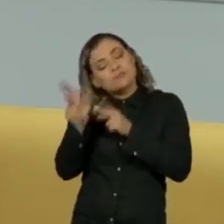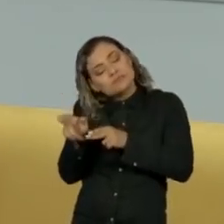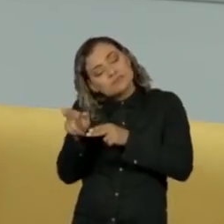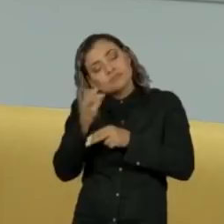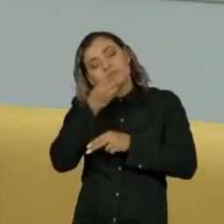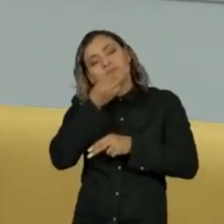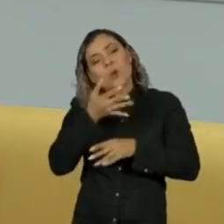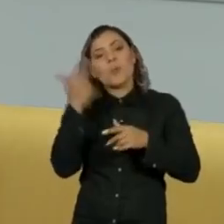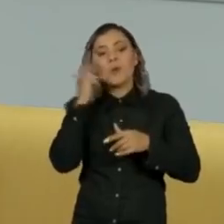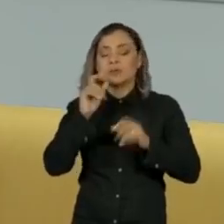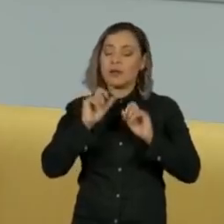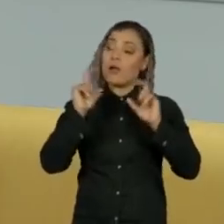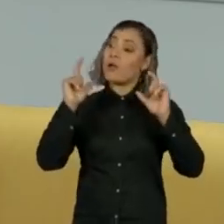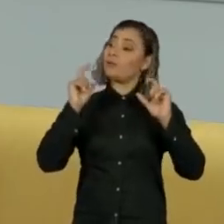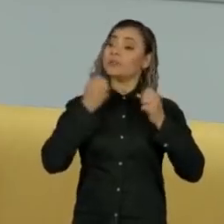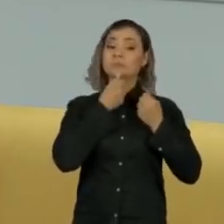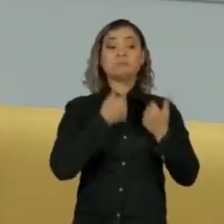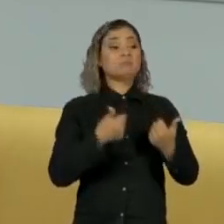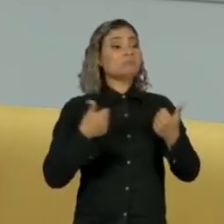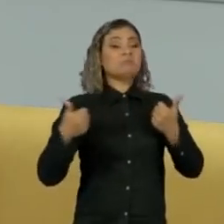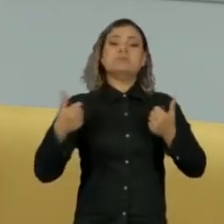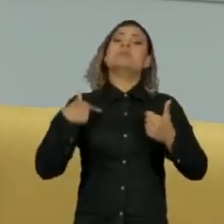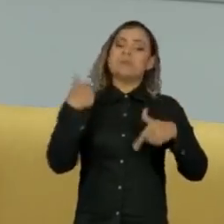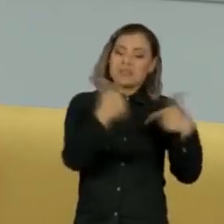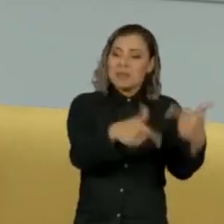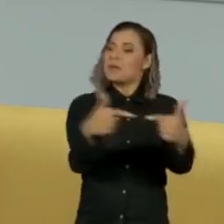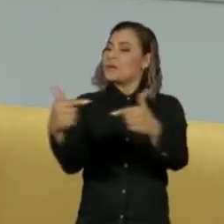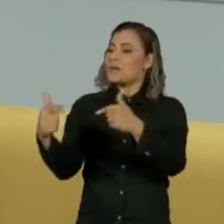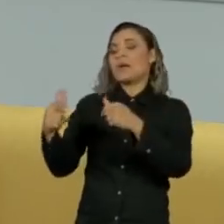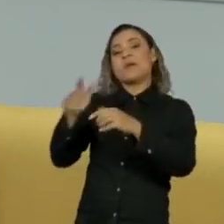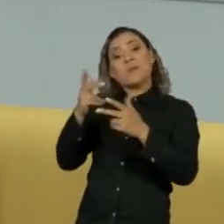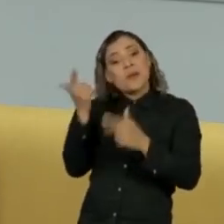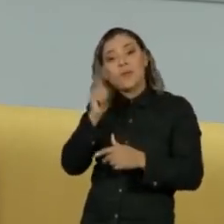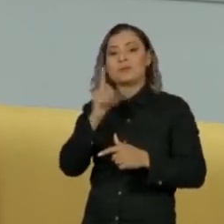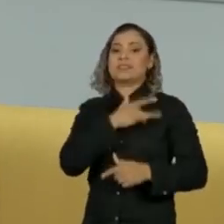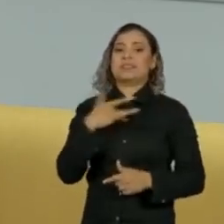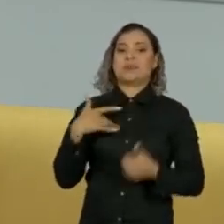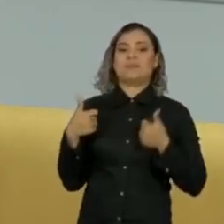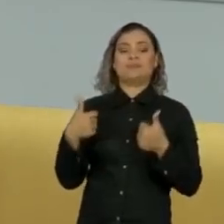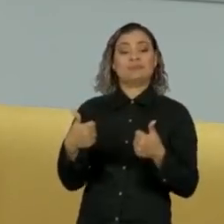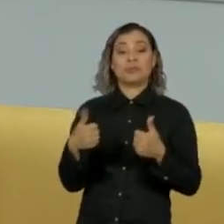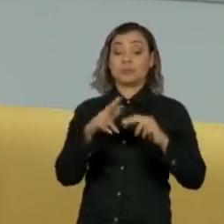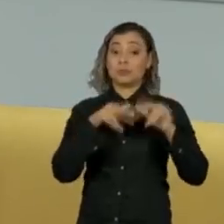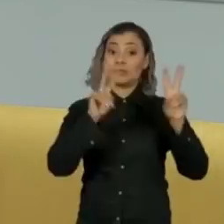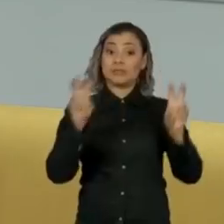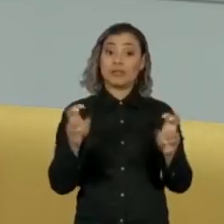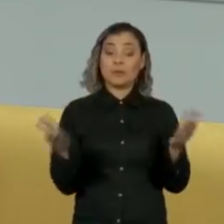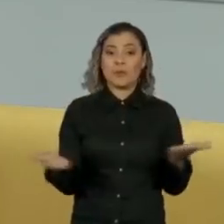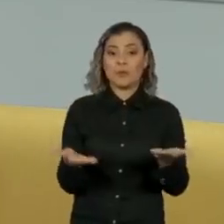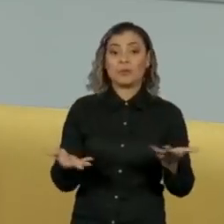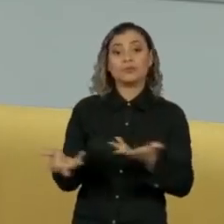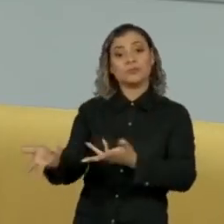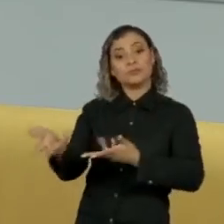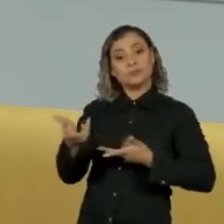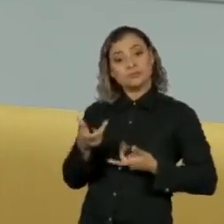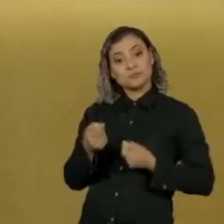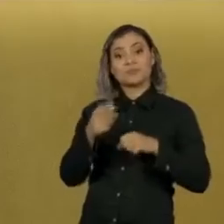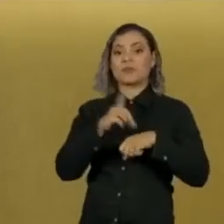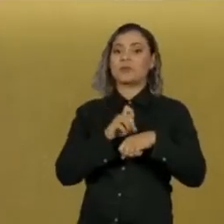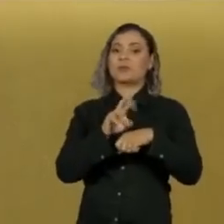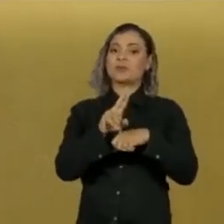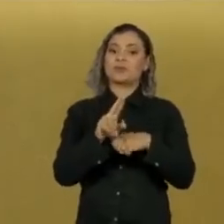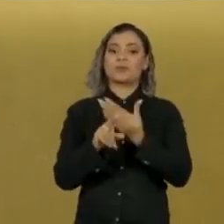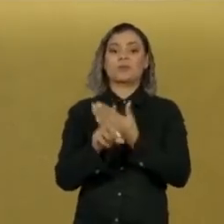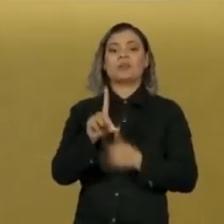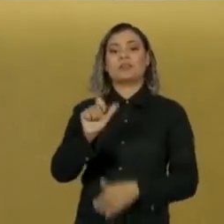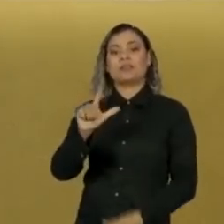um dia produtivo e principalmente para se manter, para se ter saúde. Para falar mais sobre esse assunto, hoje nós recebemos a doutora